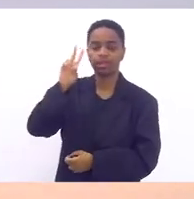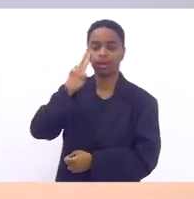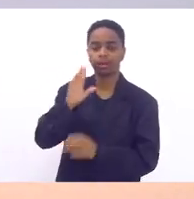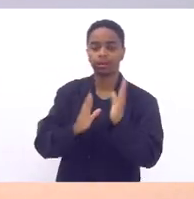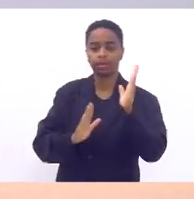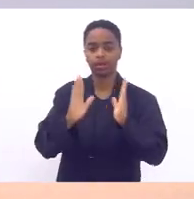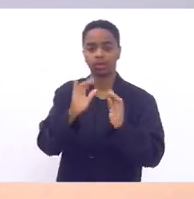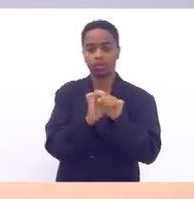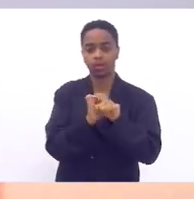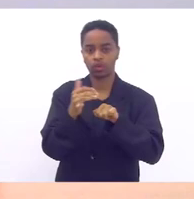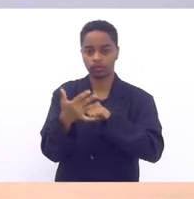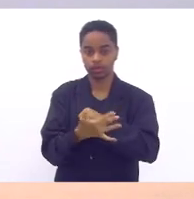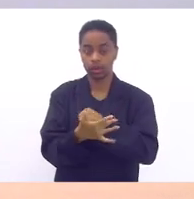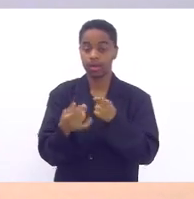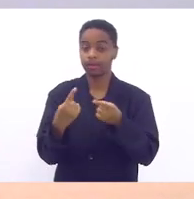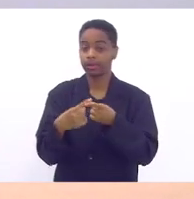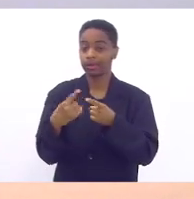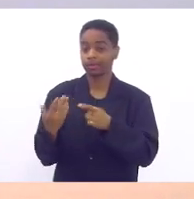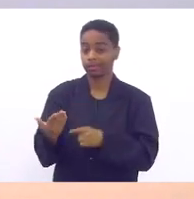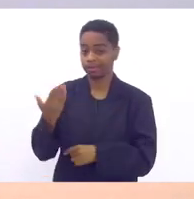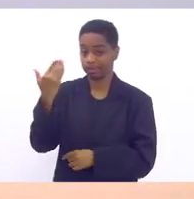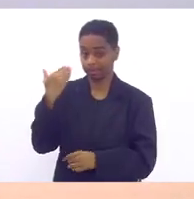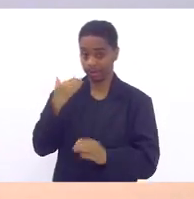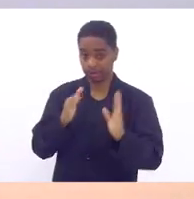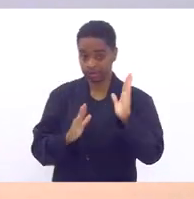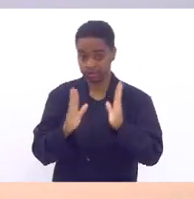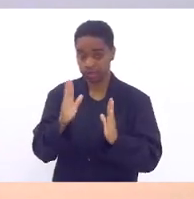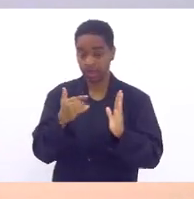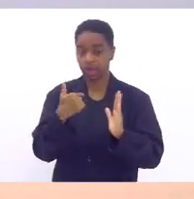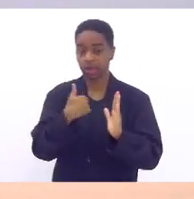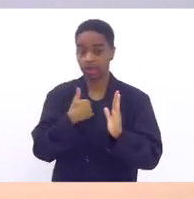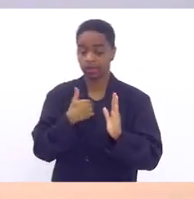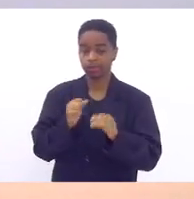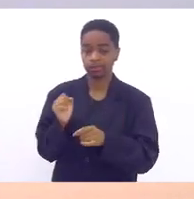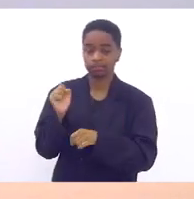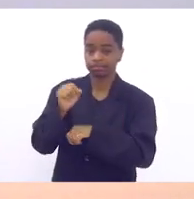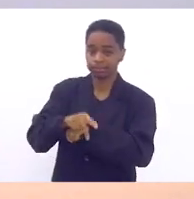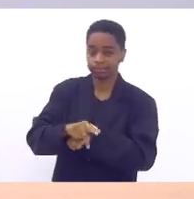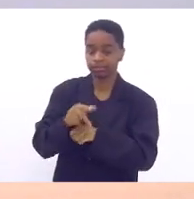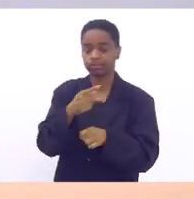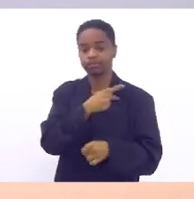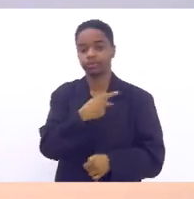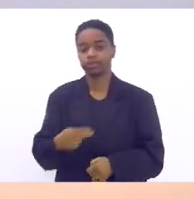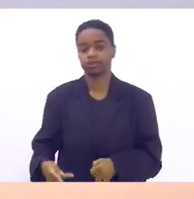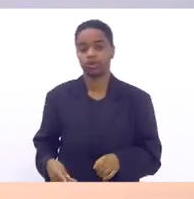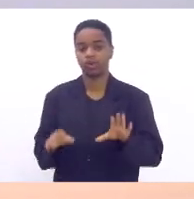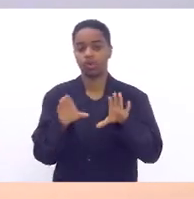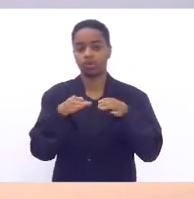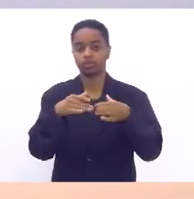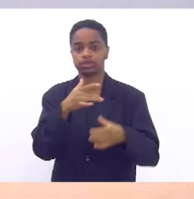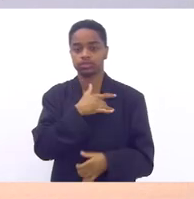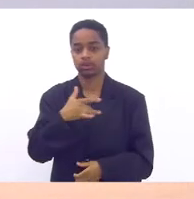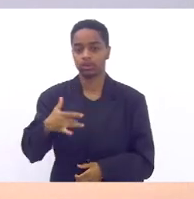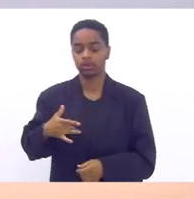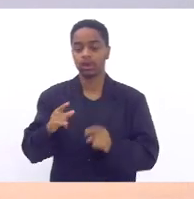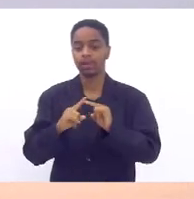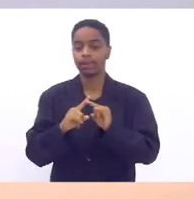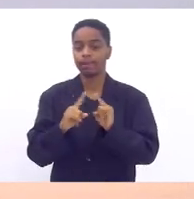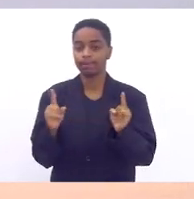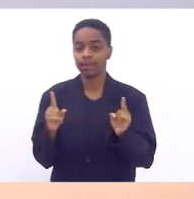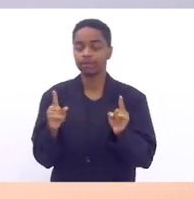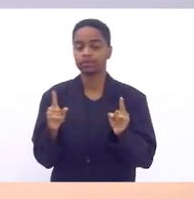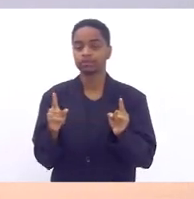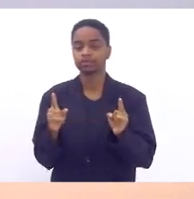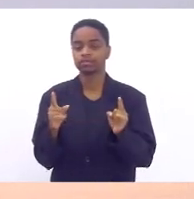o fiz porque presidi naquela ocasião a comissão de saúde e Desde o Primeiro Momento uma das questões que se